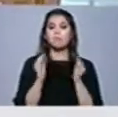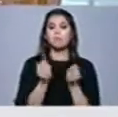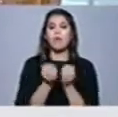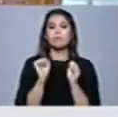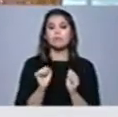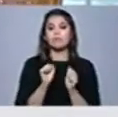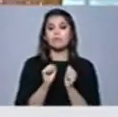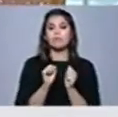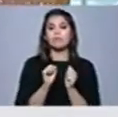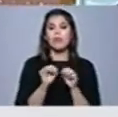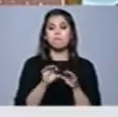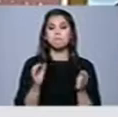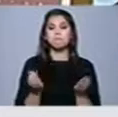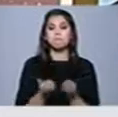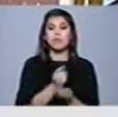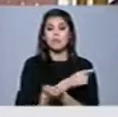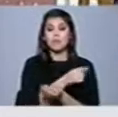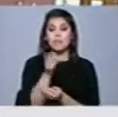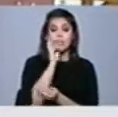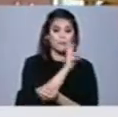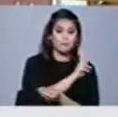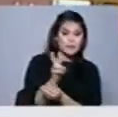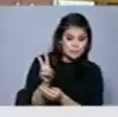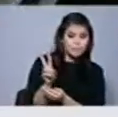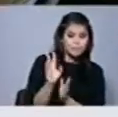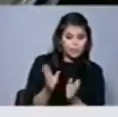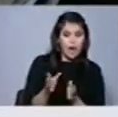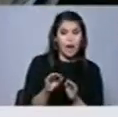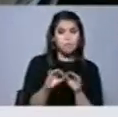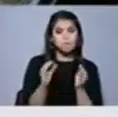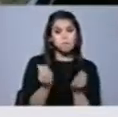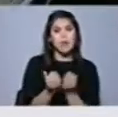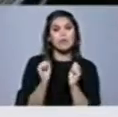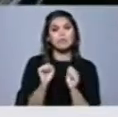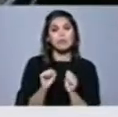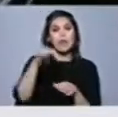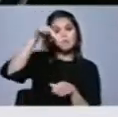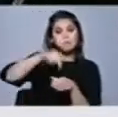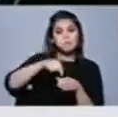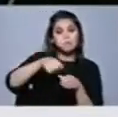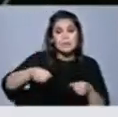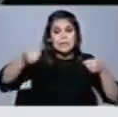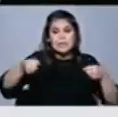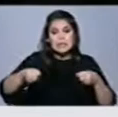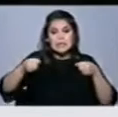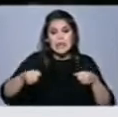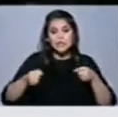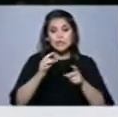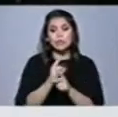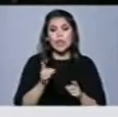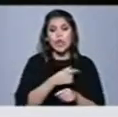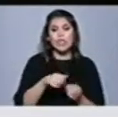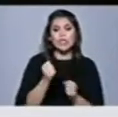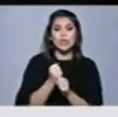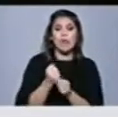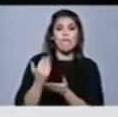já, provavelmente, não sei se conseguem ver a bola de massa dentro do tacho, fora do lume, estamos a trabalhar fora